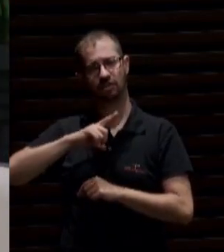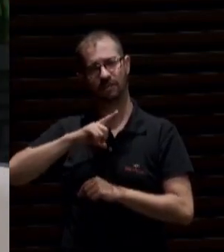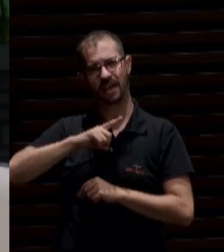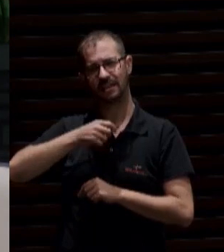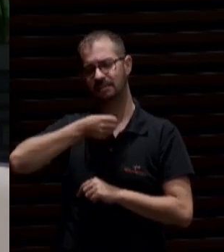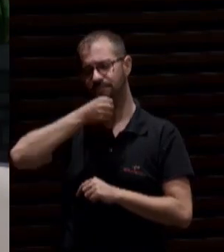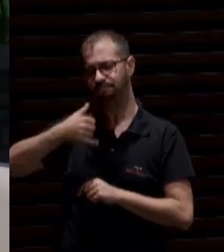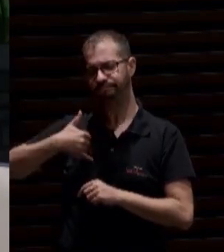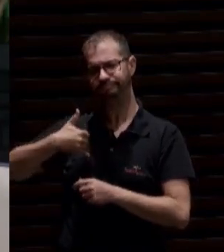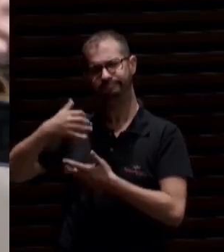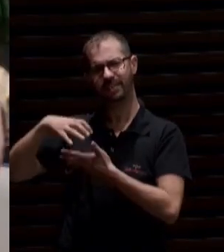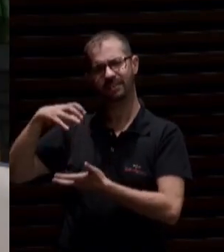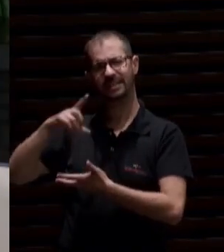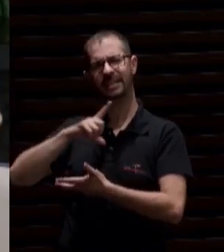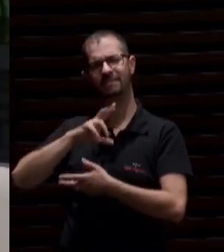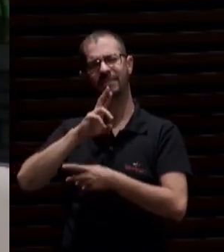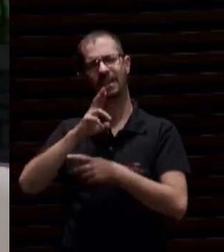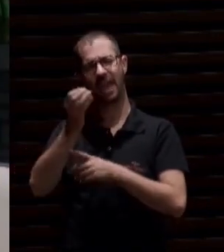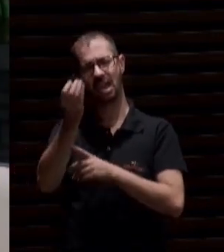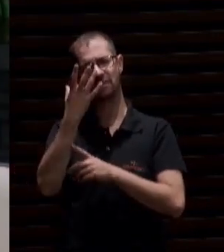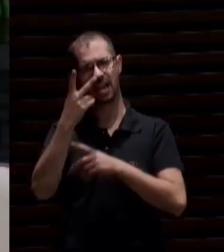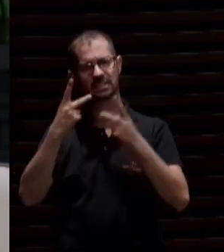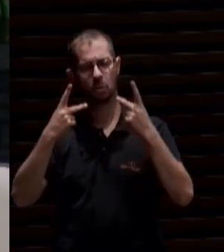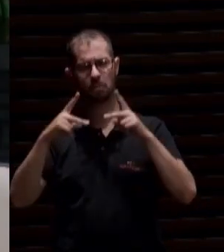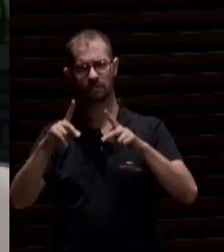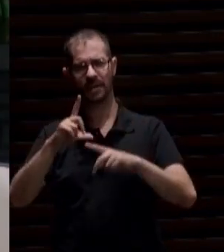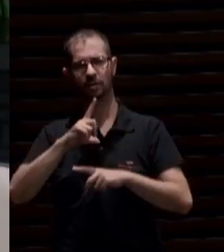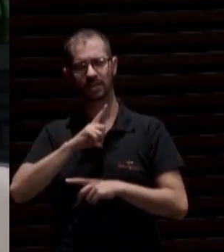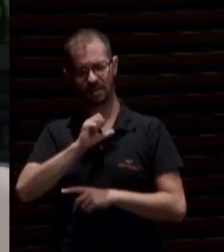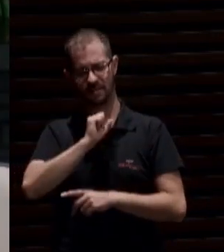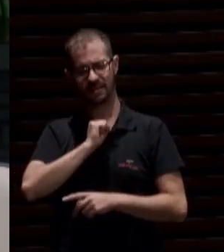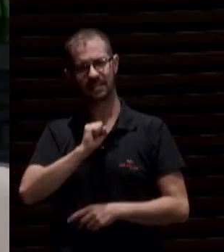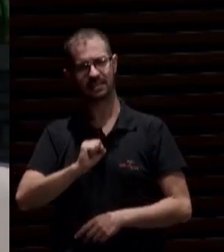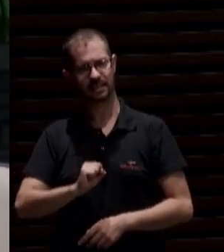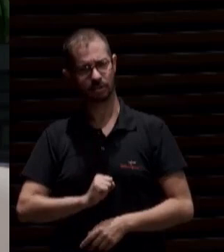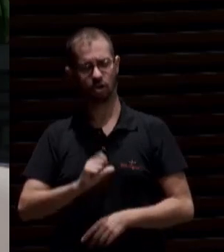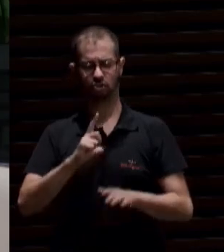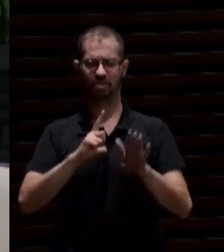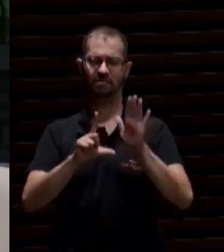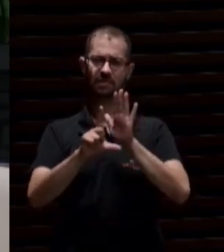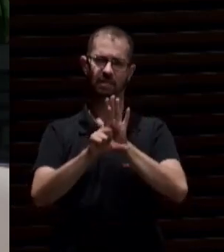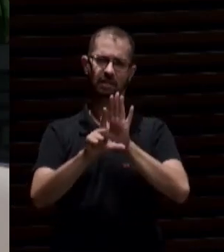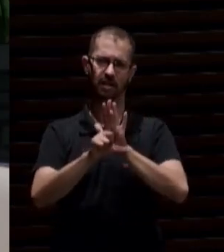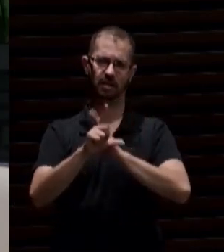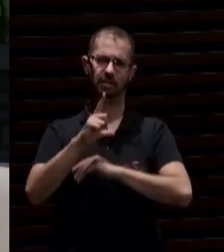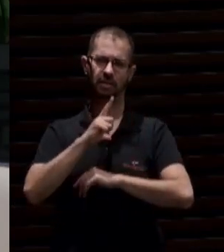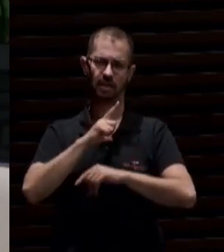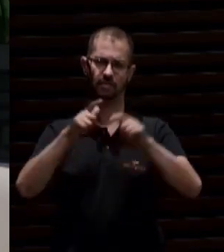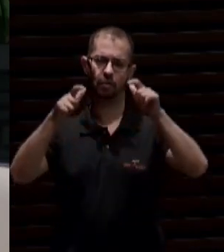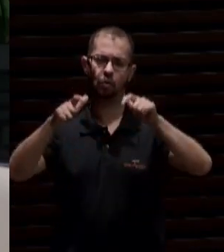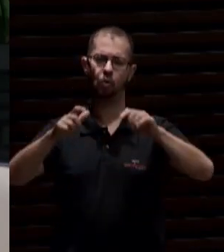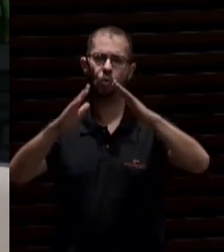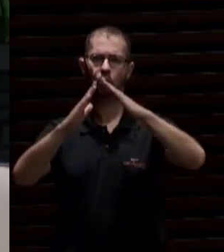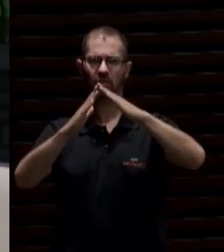tiveram a revelação por meio dos profetas, eles que tiveram os sacerdotes, eles tinham a lei, eles tinham o templo onde todo o culto podia